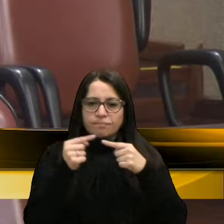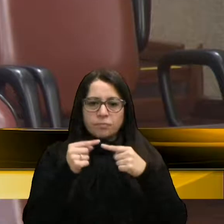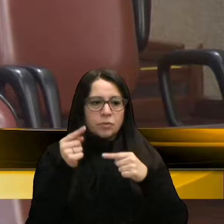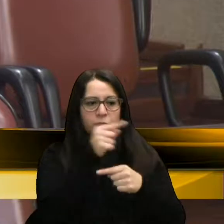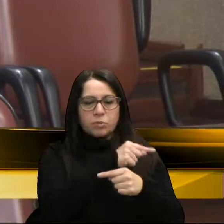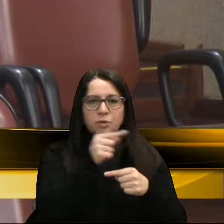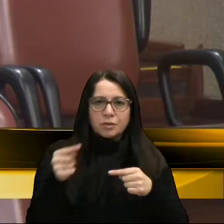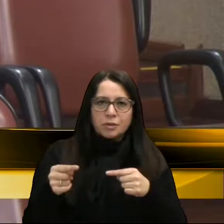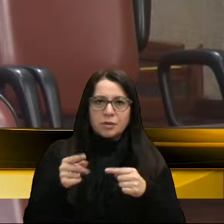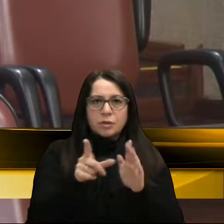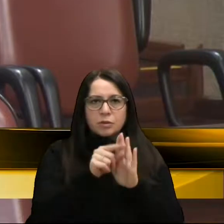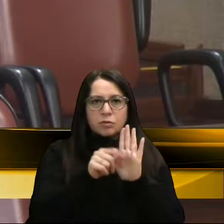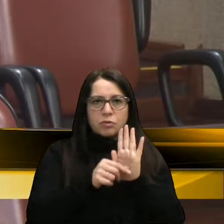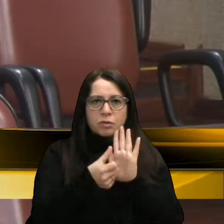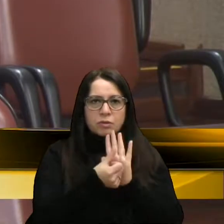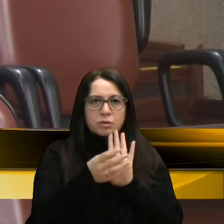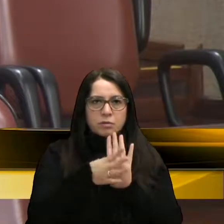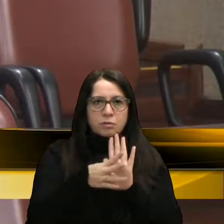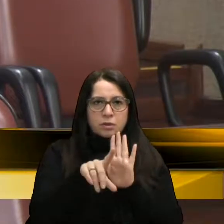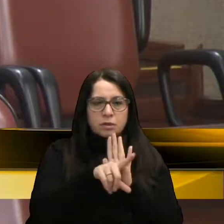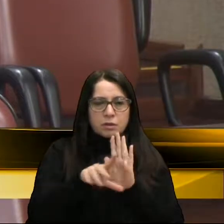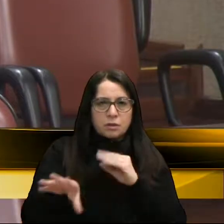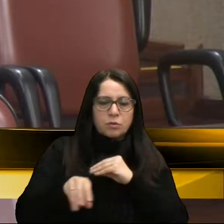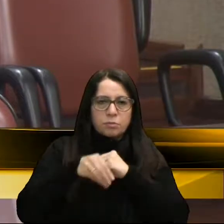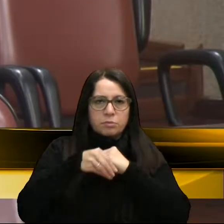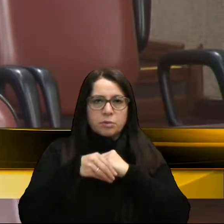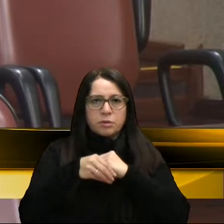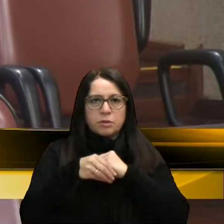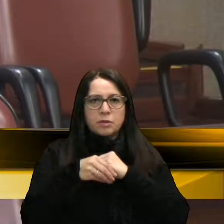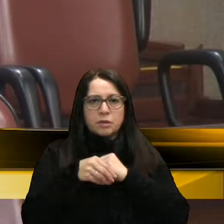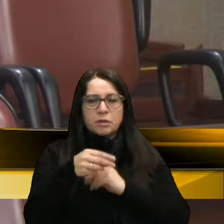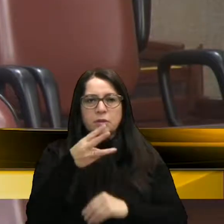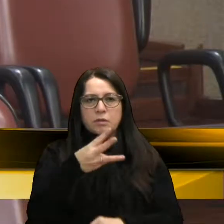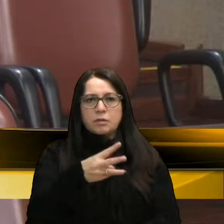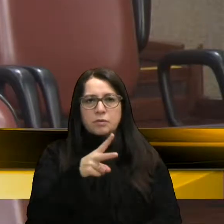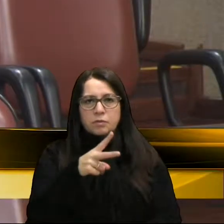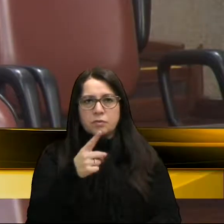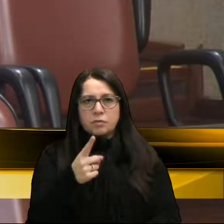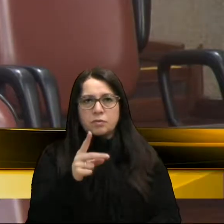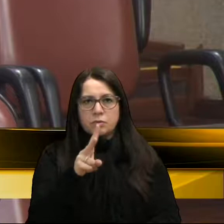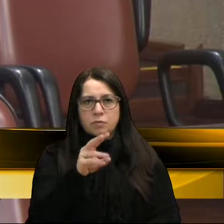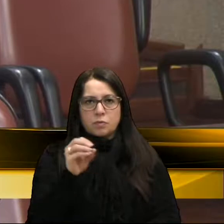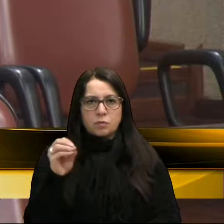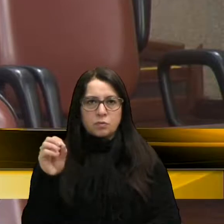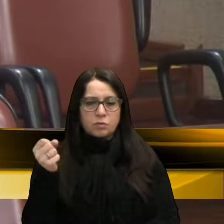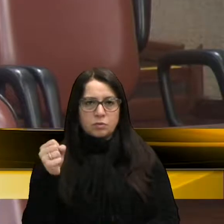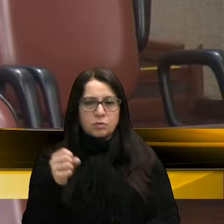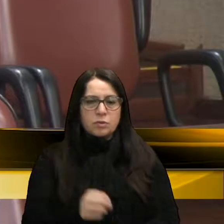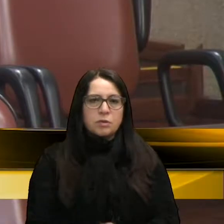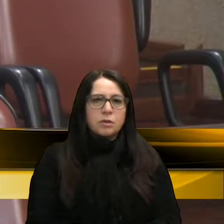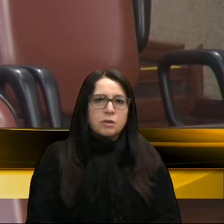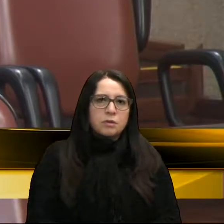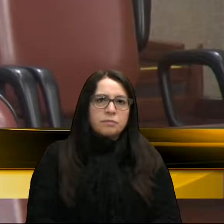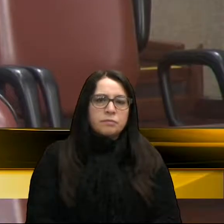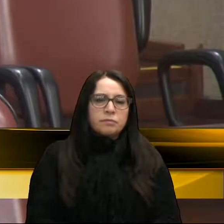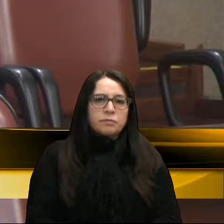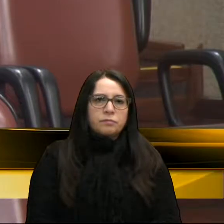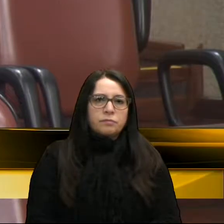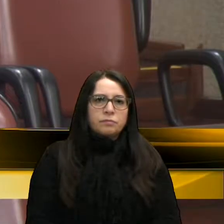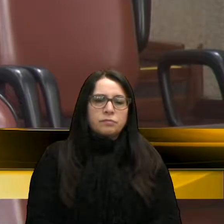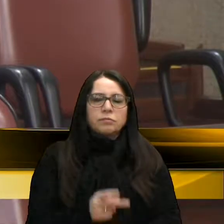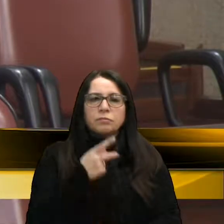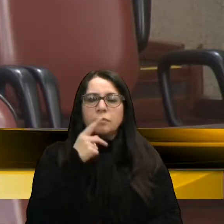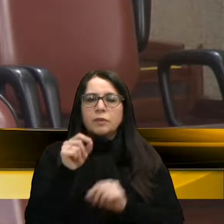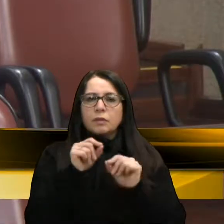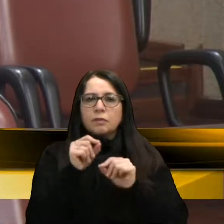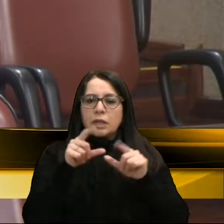disposto no artigo 64 da Lei Complementar número 321 de 2008, que refere que